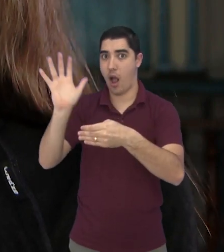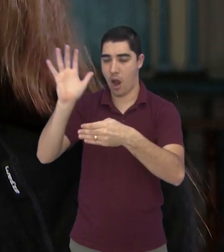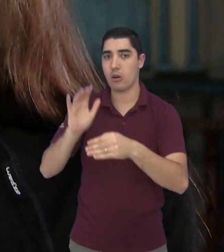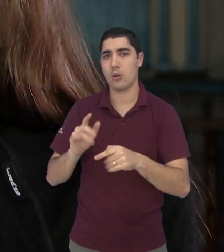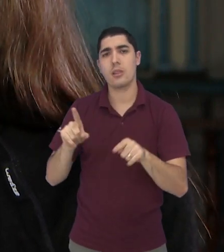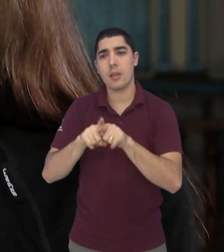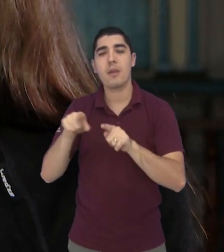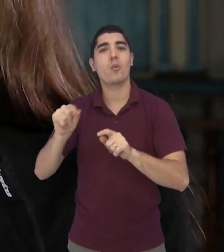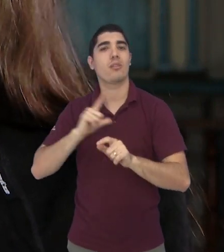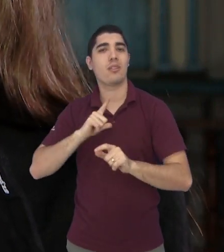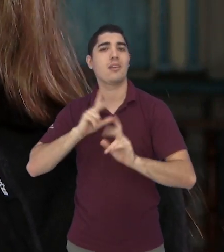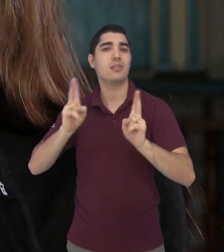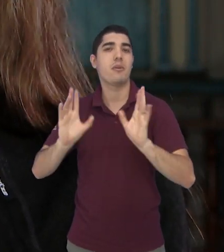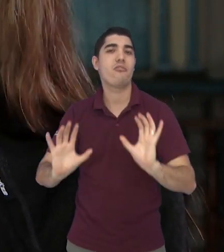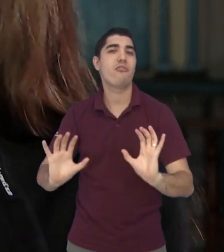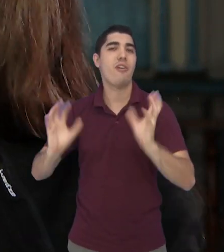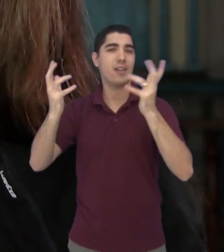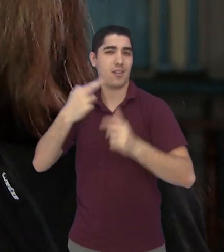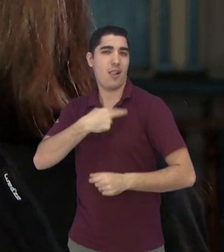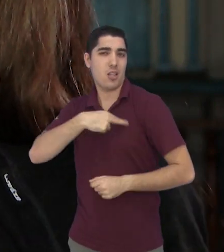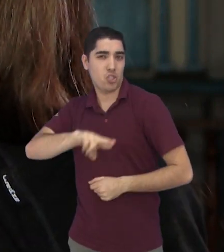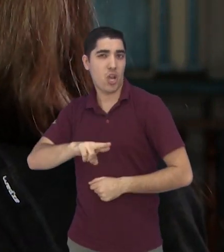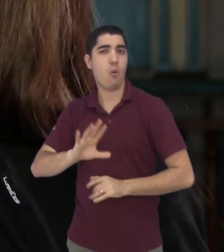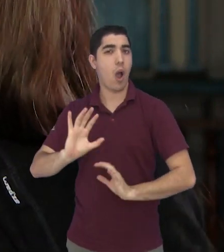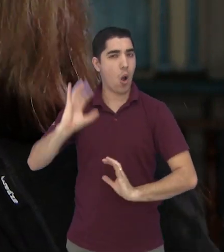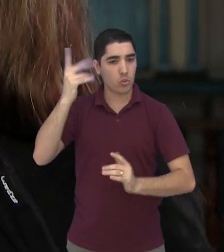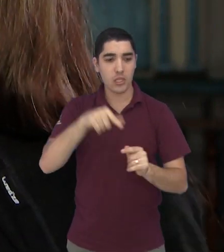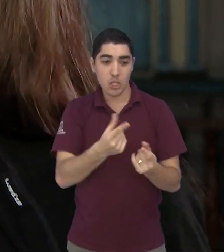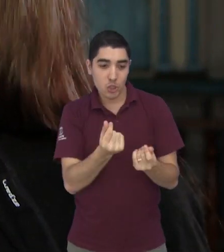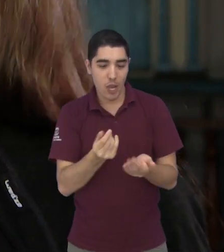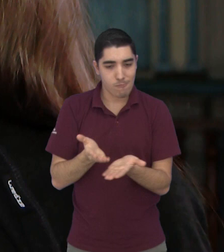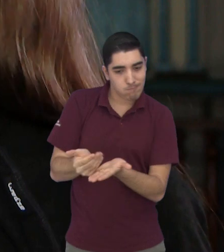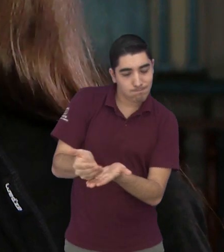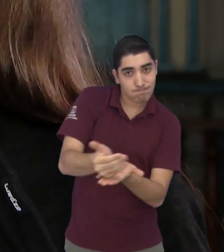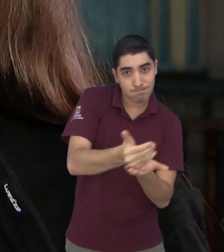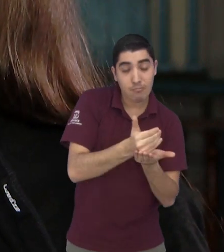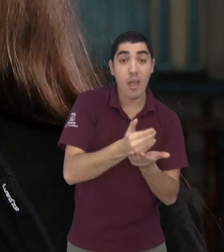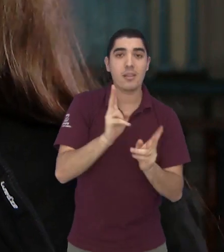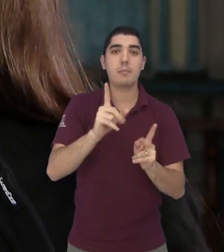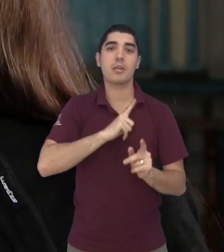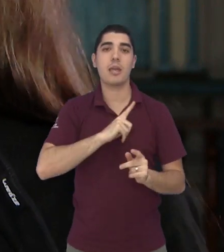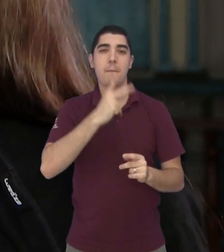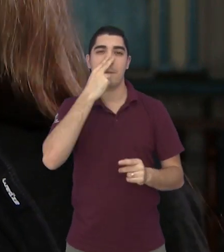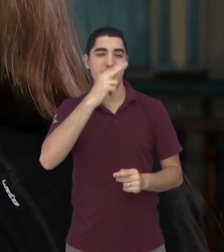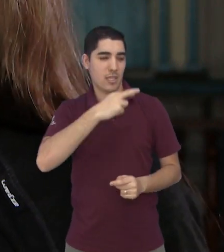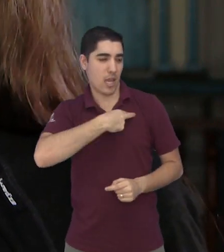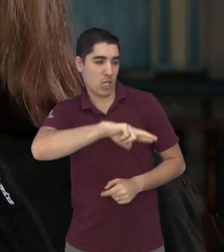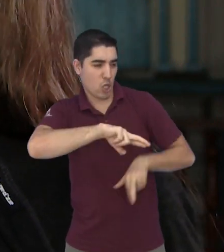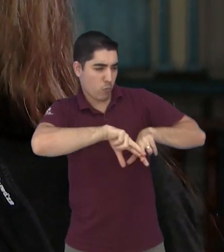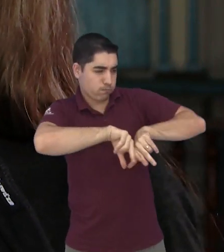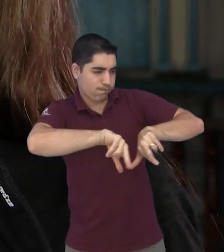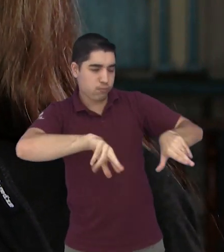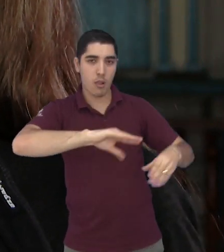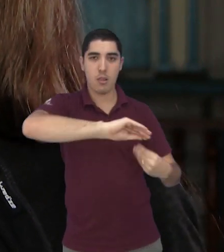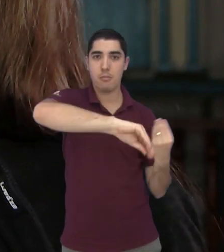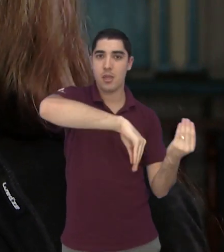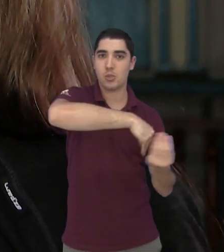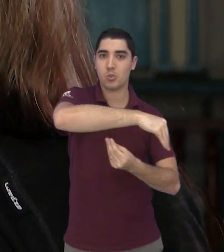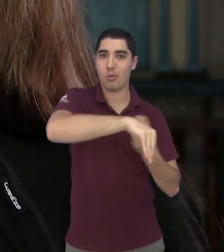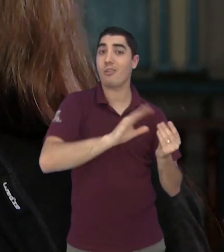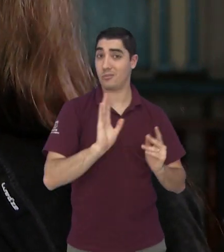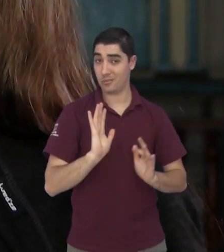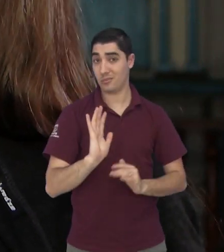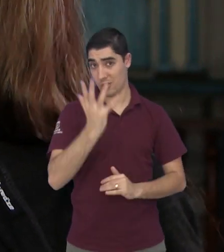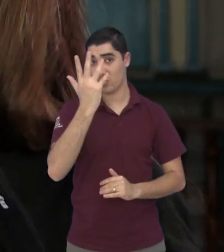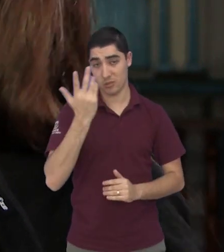as congadas, né? Então, é todo um sincretismo religioso, cultural que acontecia. Com o passar do tempo, a Capela de Nossa Senhora